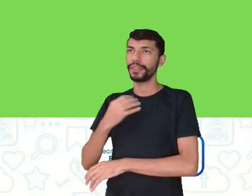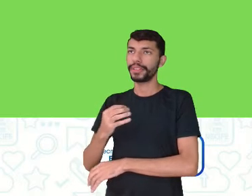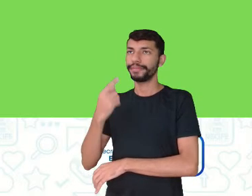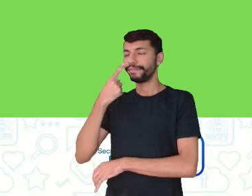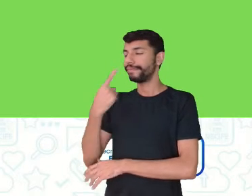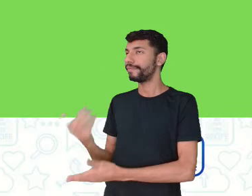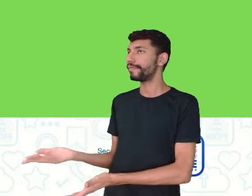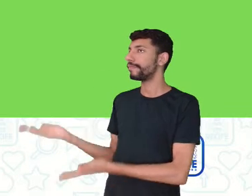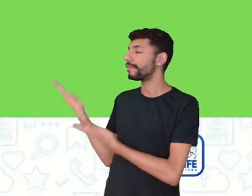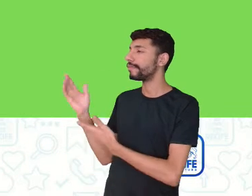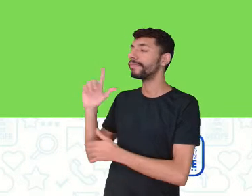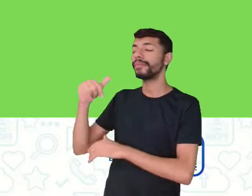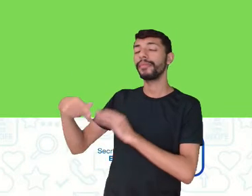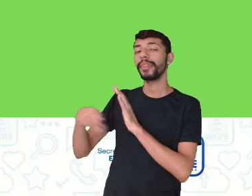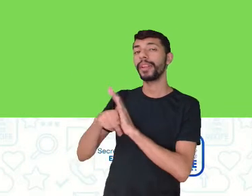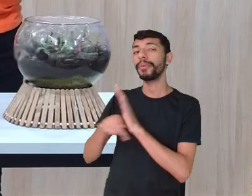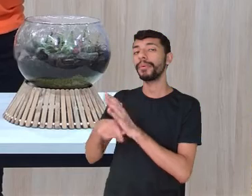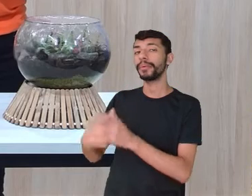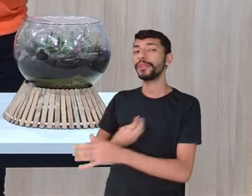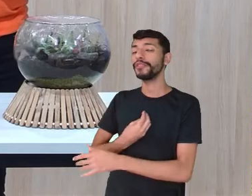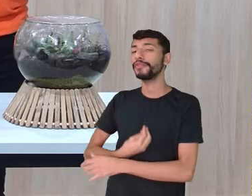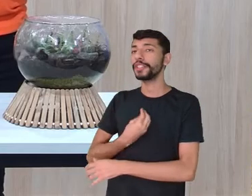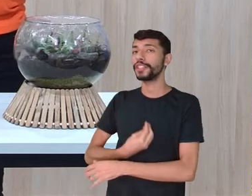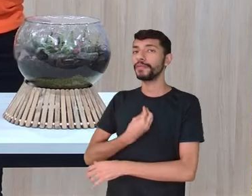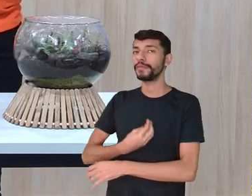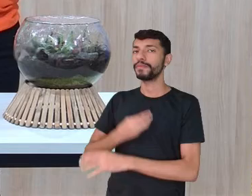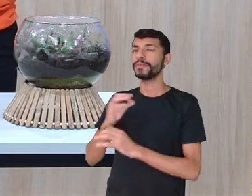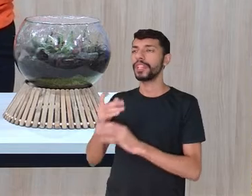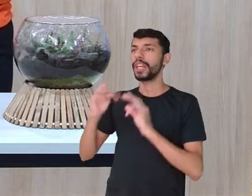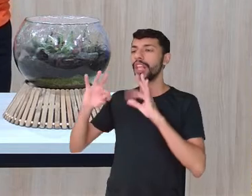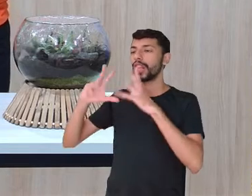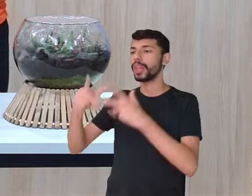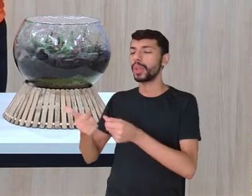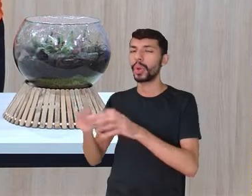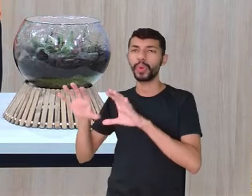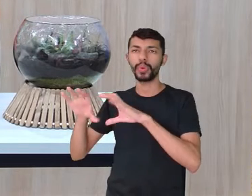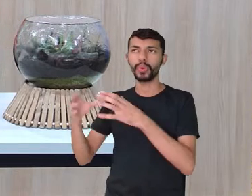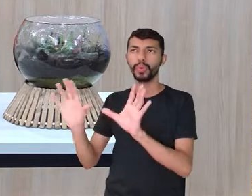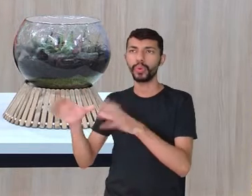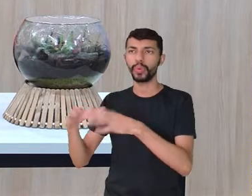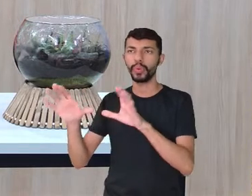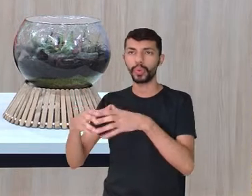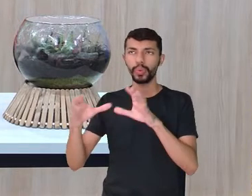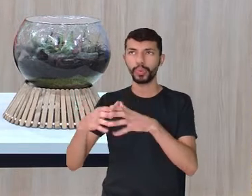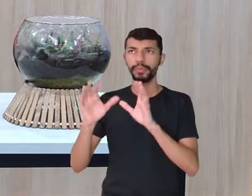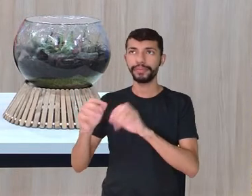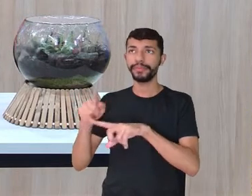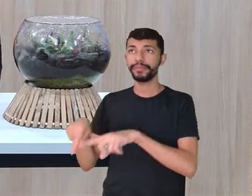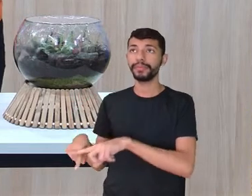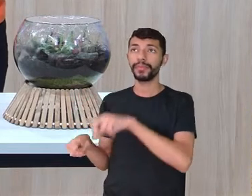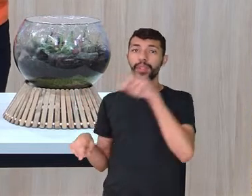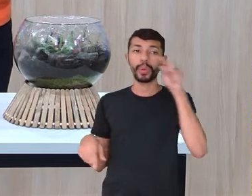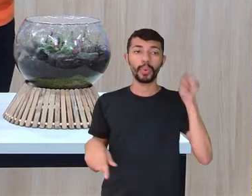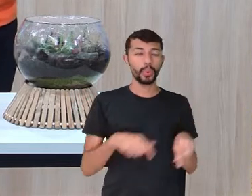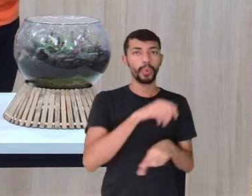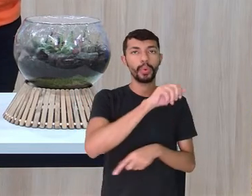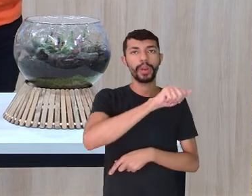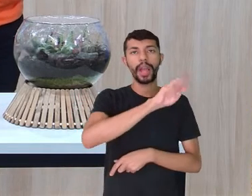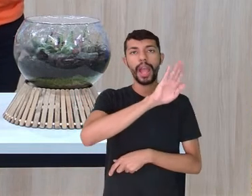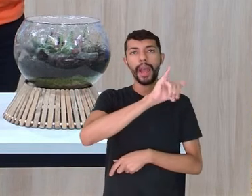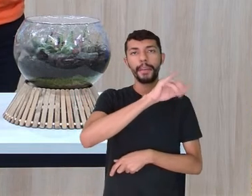são aqueles relacionados aos seres vivos, né? De todas as comunidades. E já os